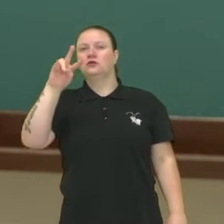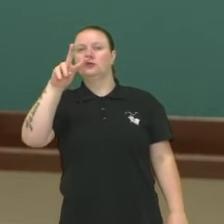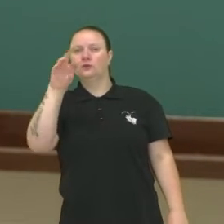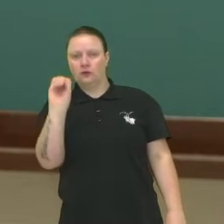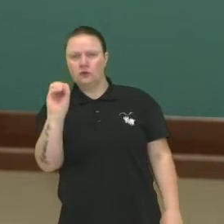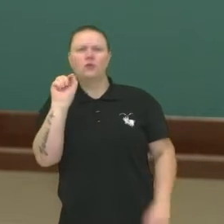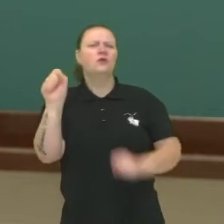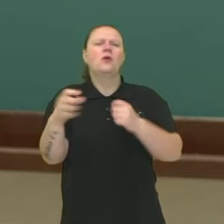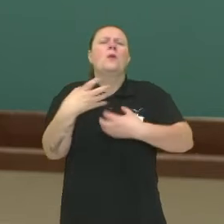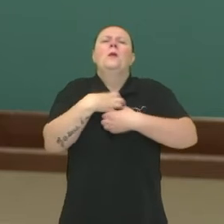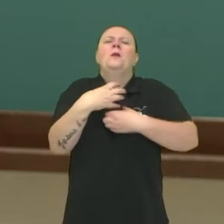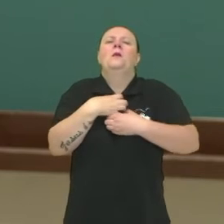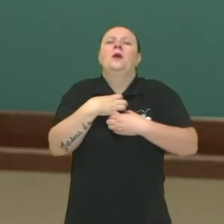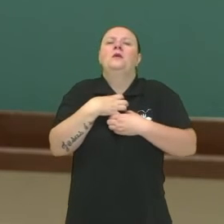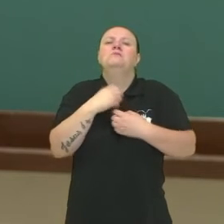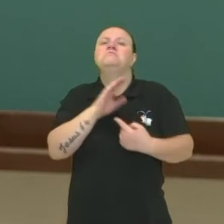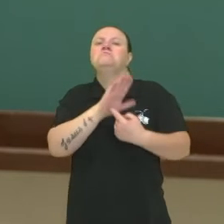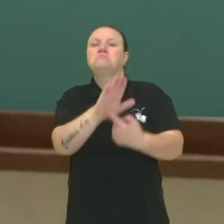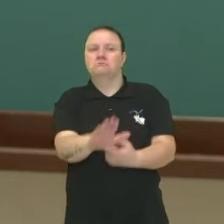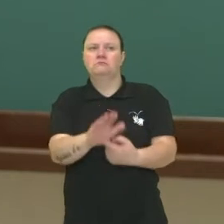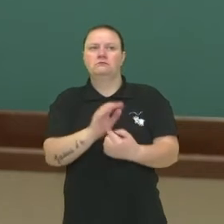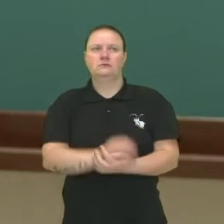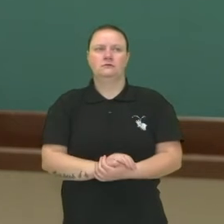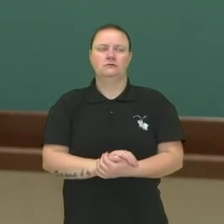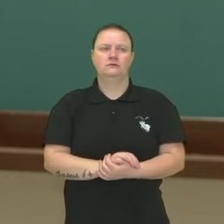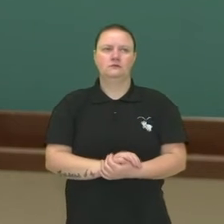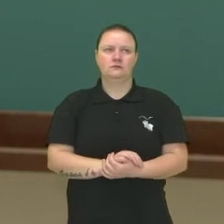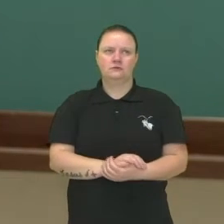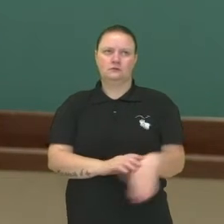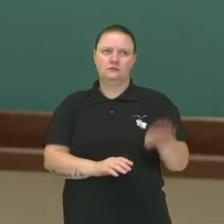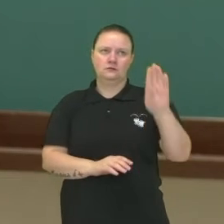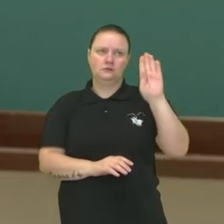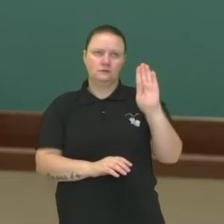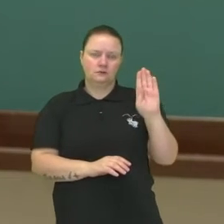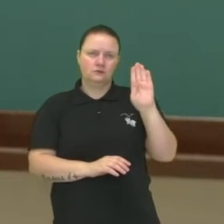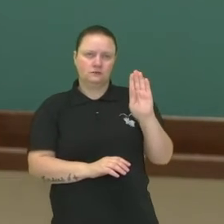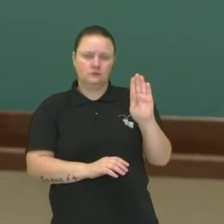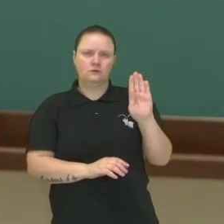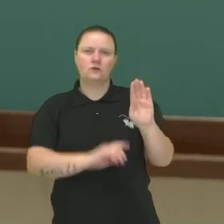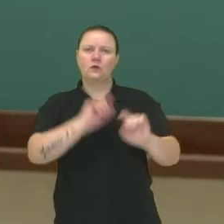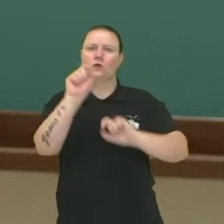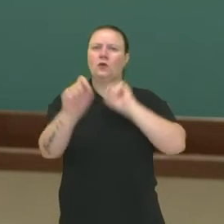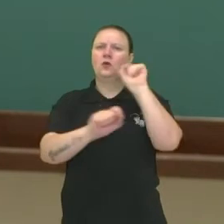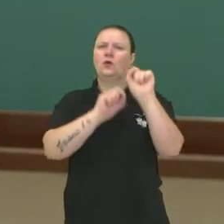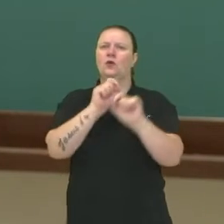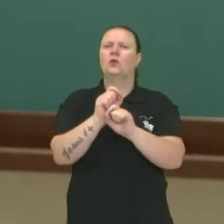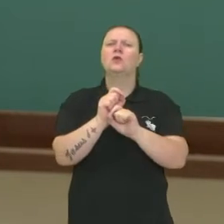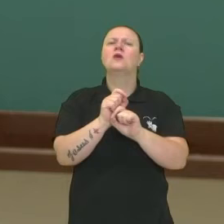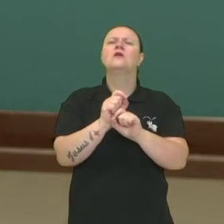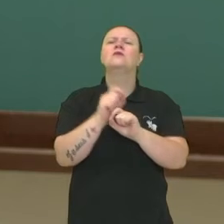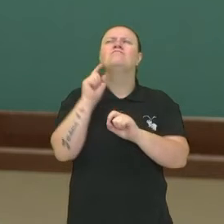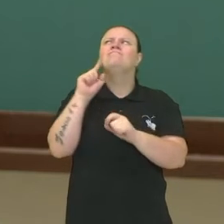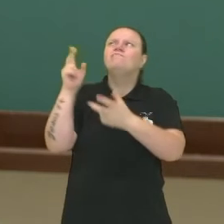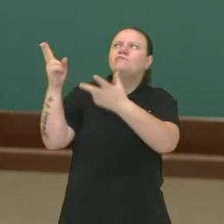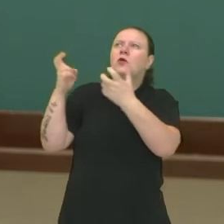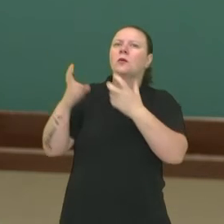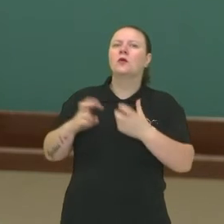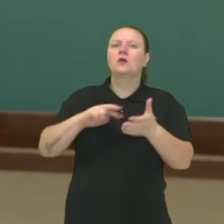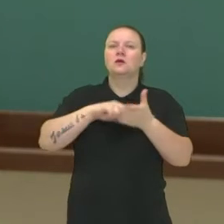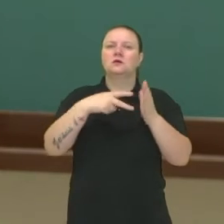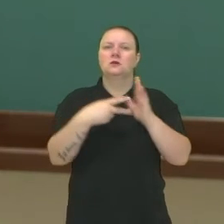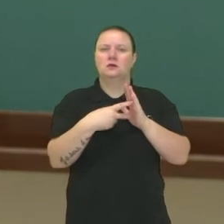sentido figurado? Qual que é o teu entendimento? Na letra B, o que você deduz que significa a